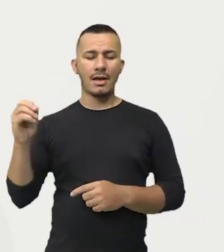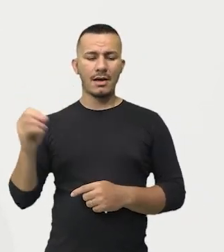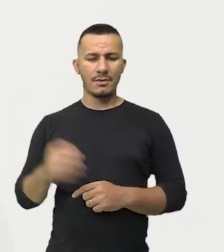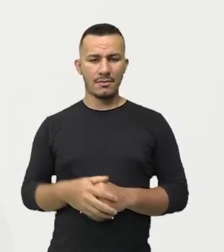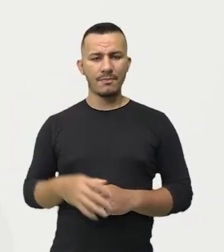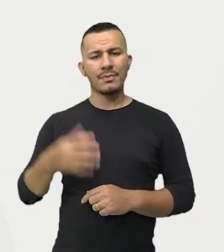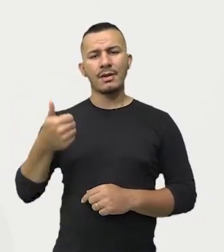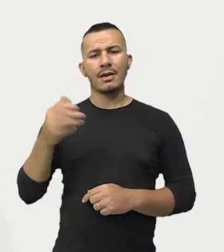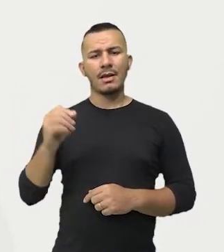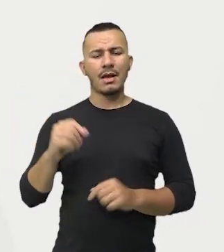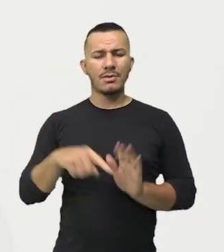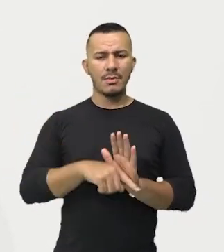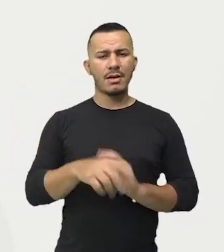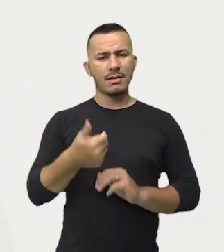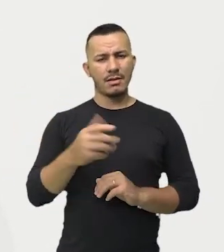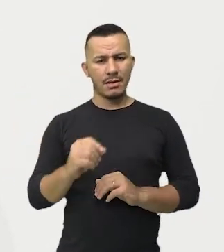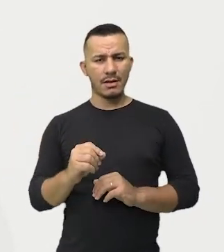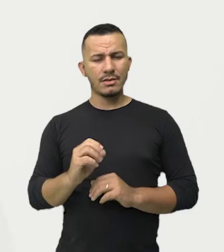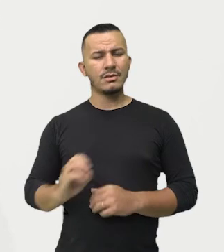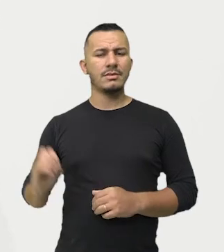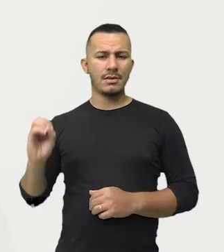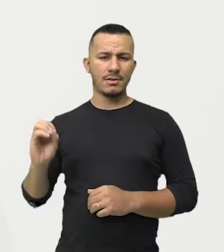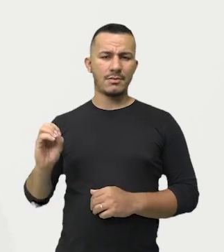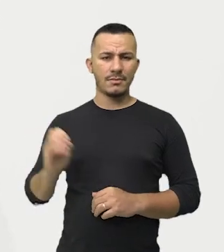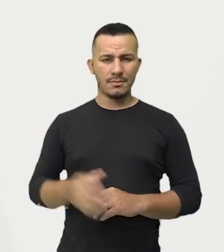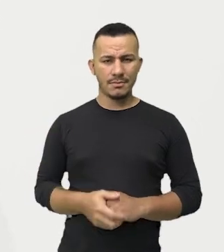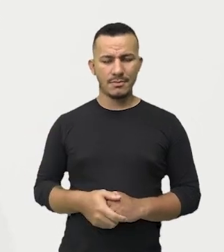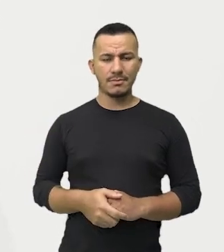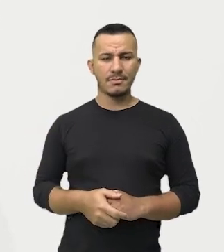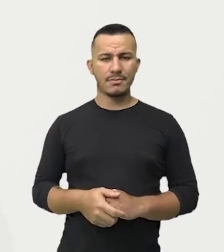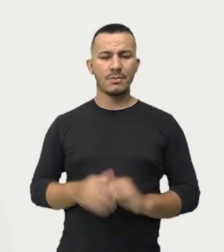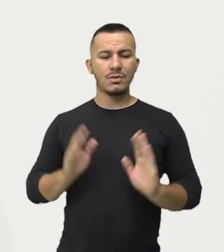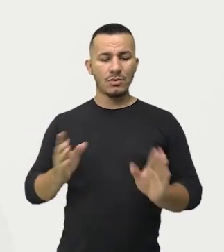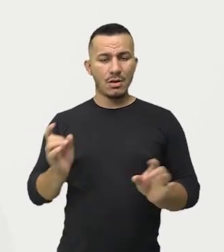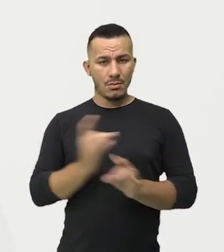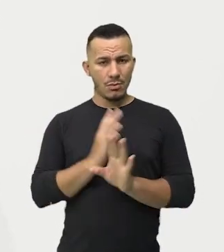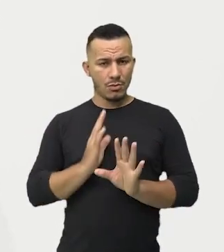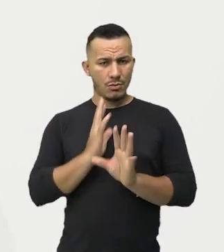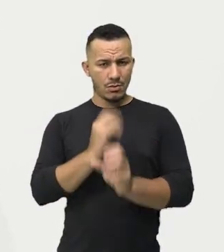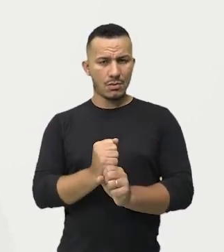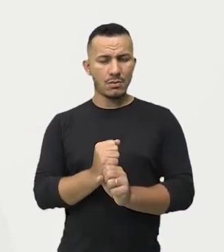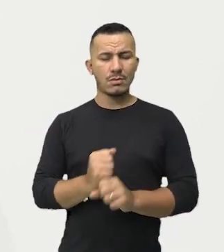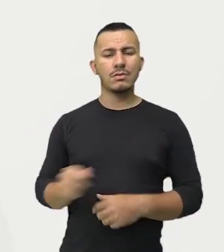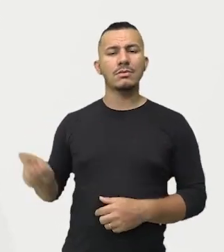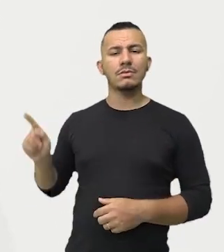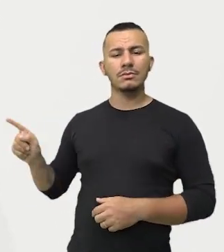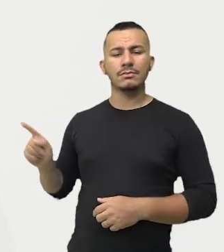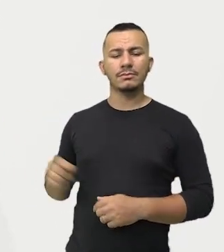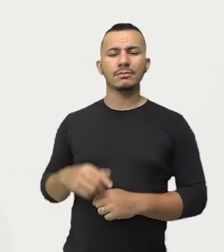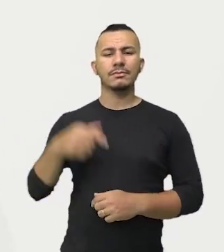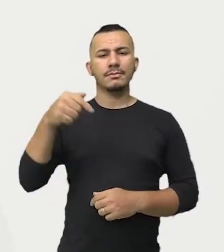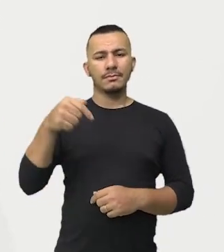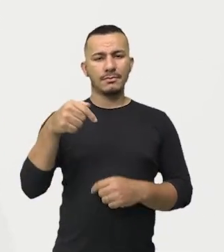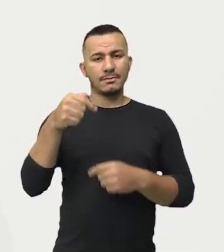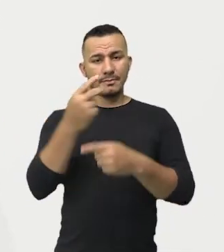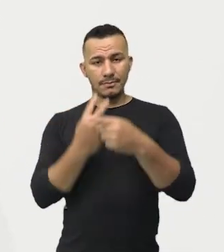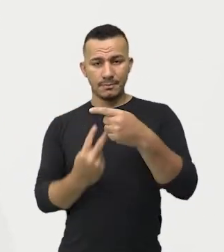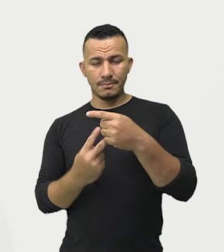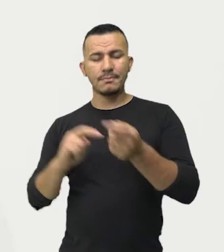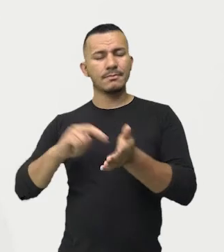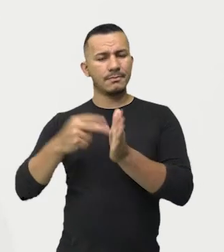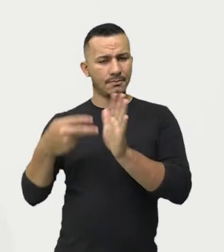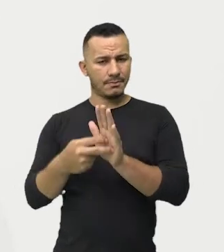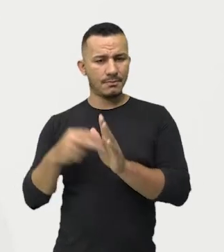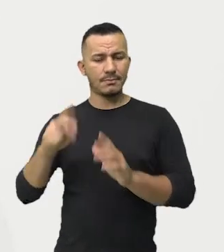10. 10 menos 10 é 0. Pronto. Feito isso, pessoal, é o seguinte, o 7 sobre 2 é a